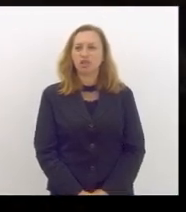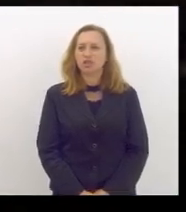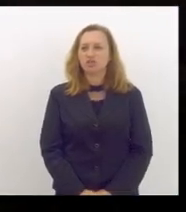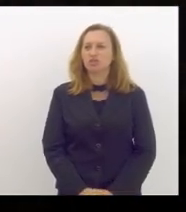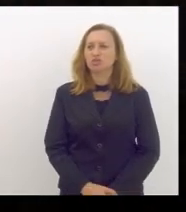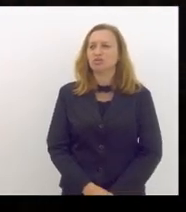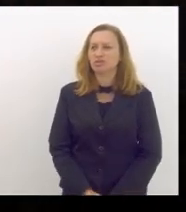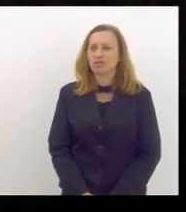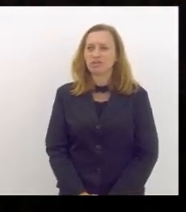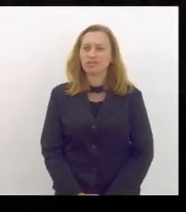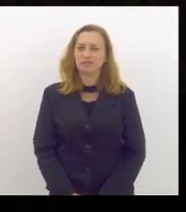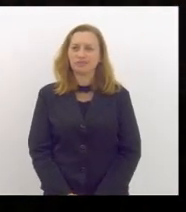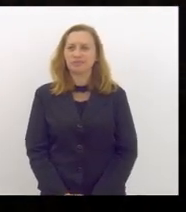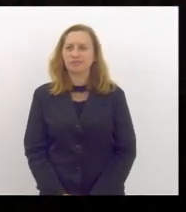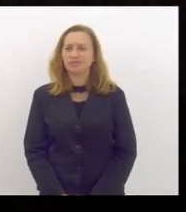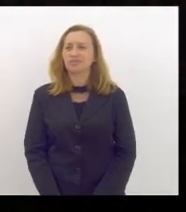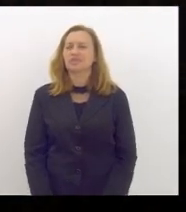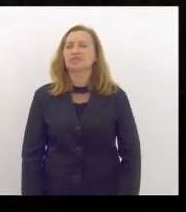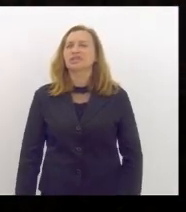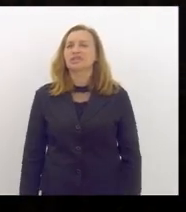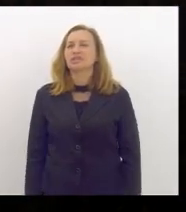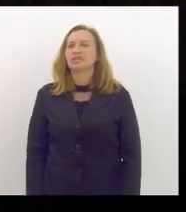E aí